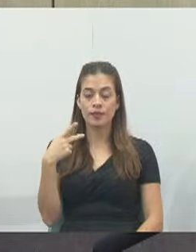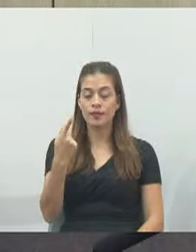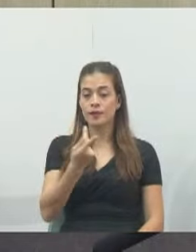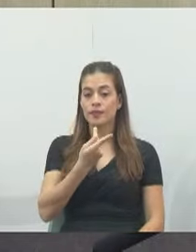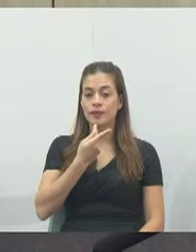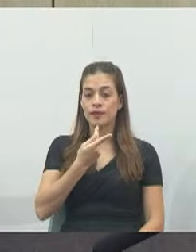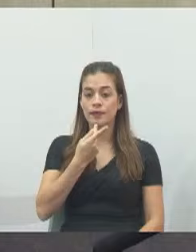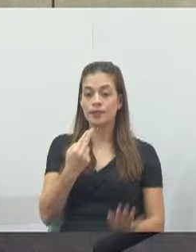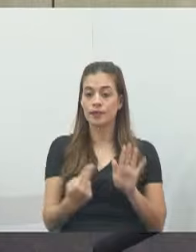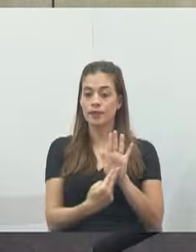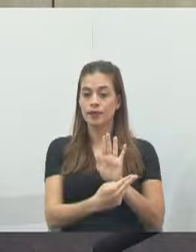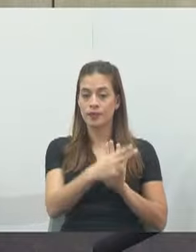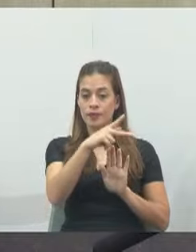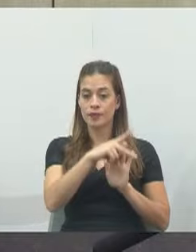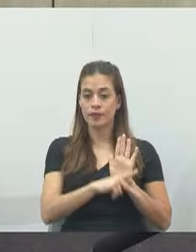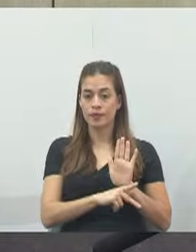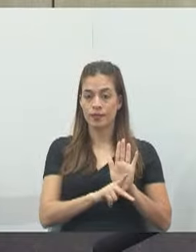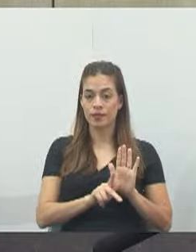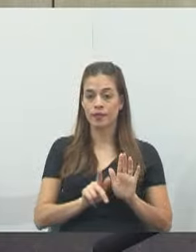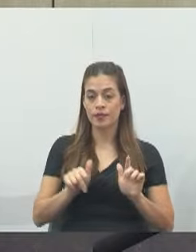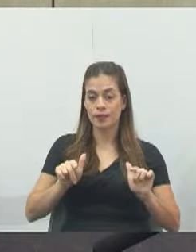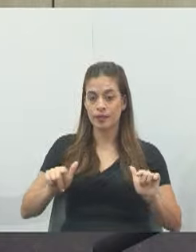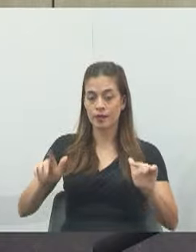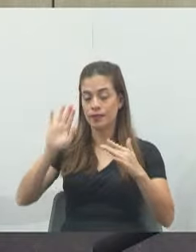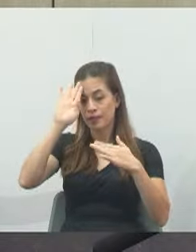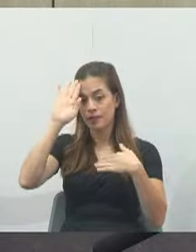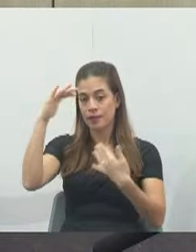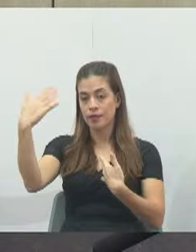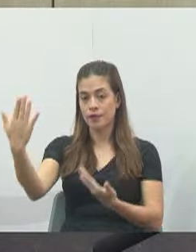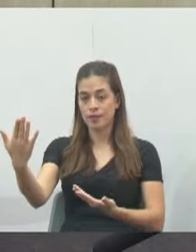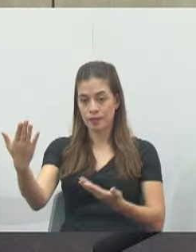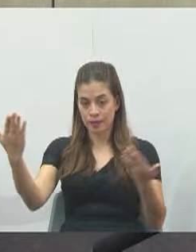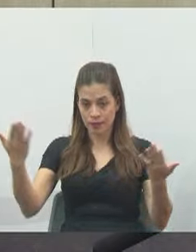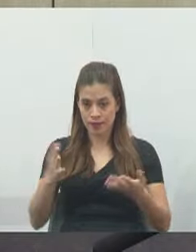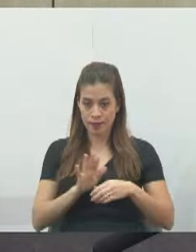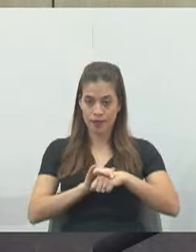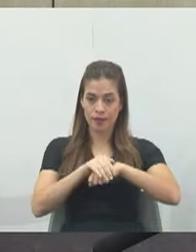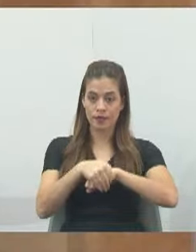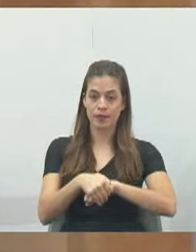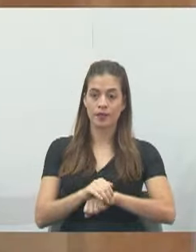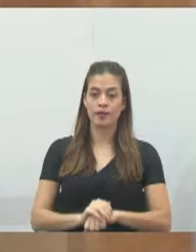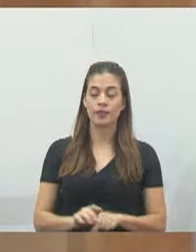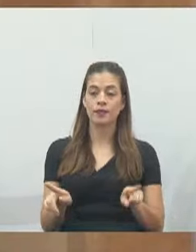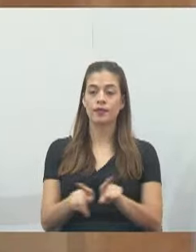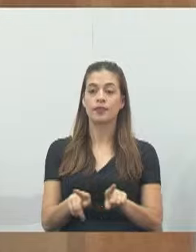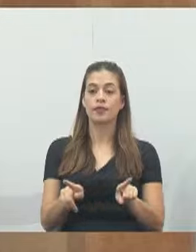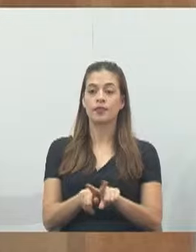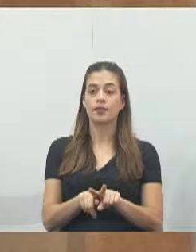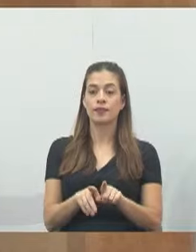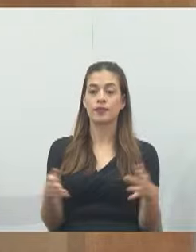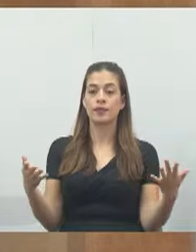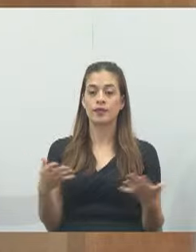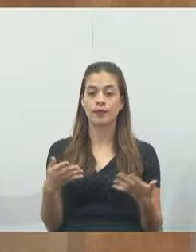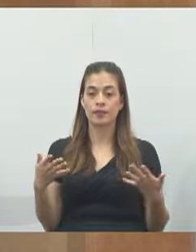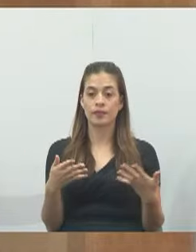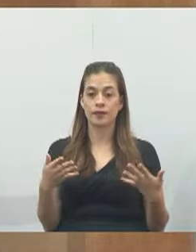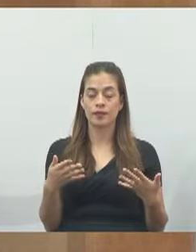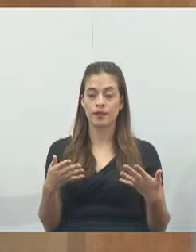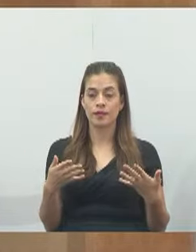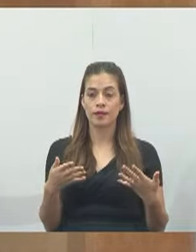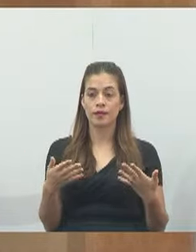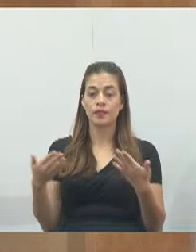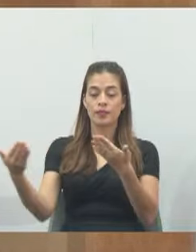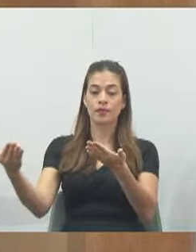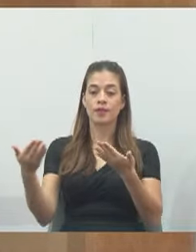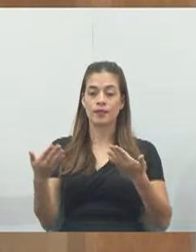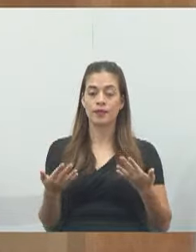Barreto, autor do projeto que gerou esta homenagem desta noite. E também vamos agora, senhoras e senhores,